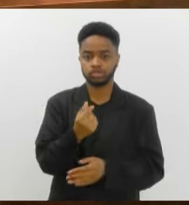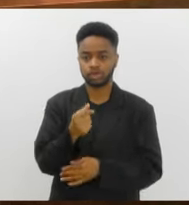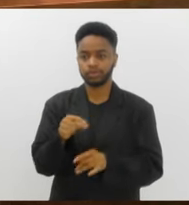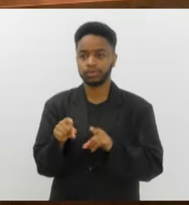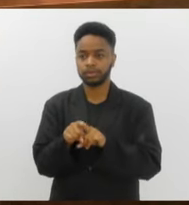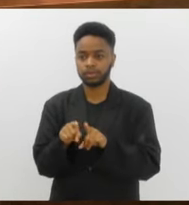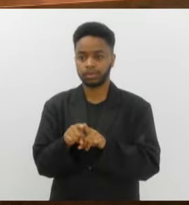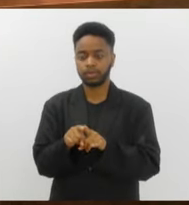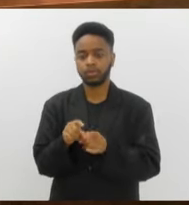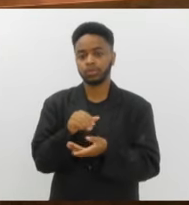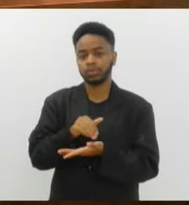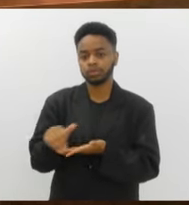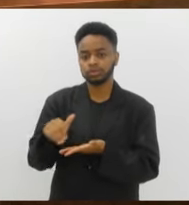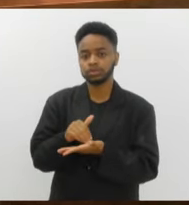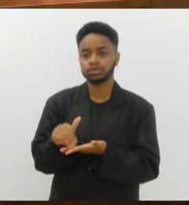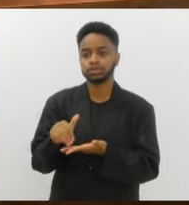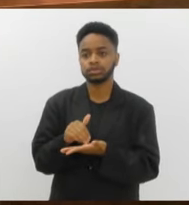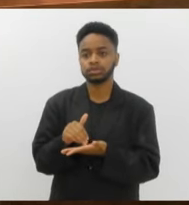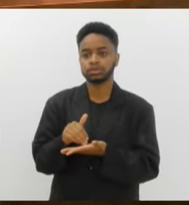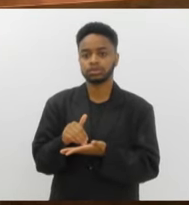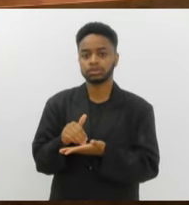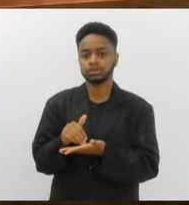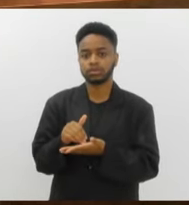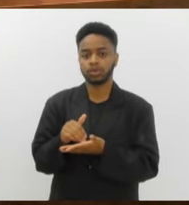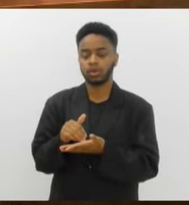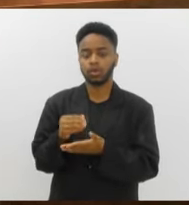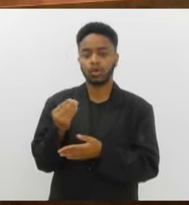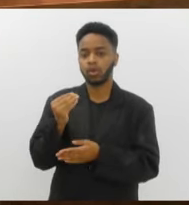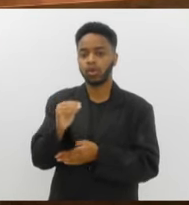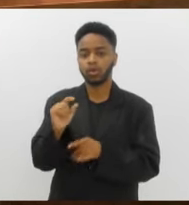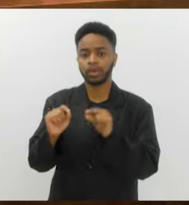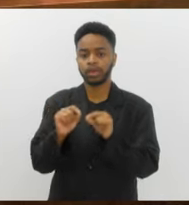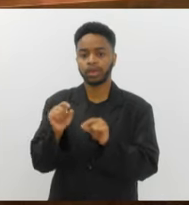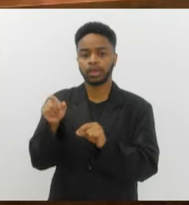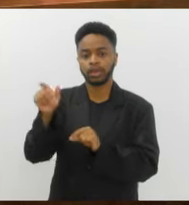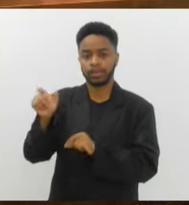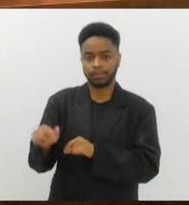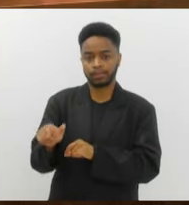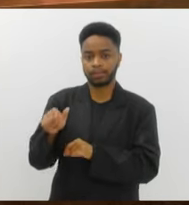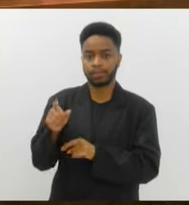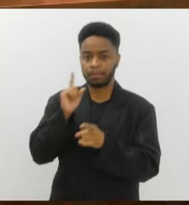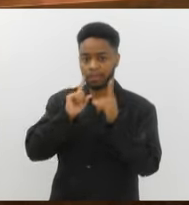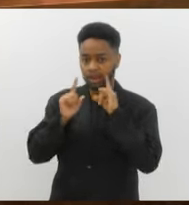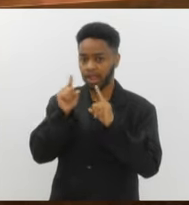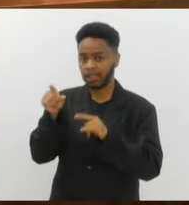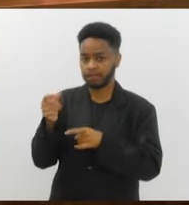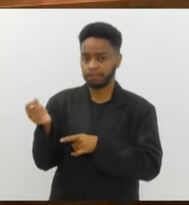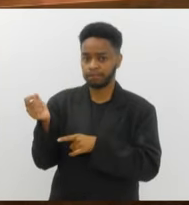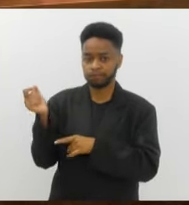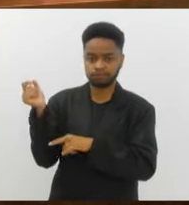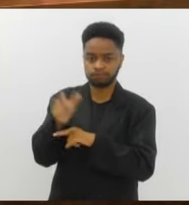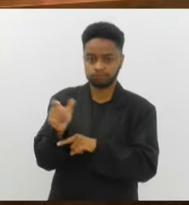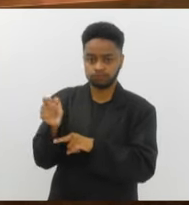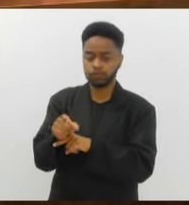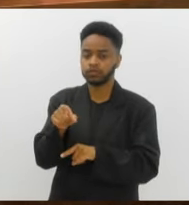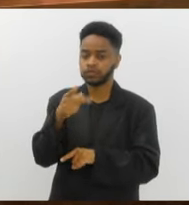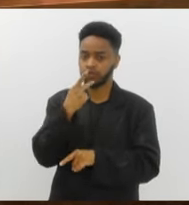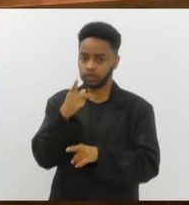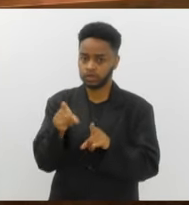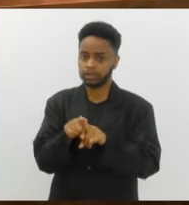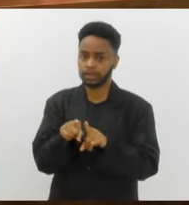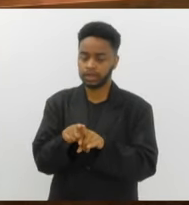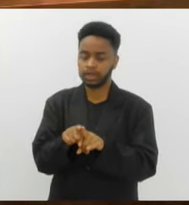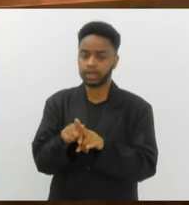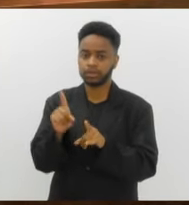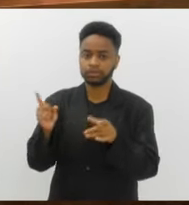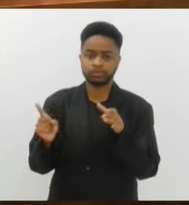seu secretário o apaniguado lá de Maricá, cidade que ele ofendeu e Vossa Excelência bem disse, como um integrante do